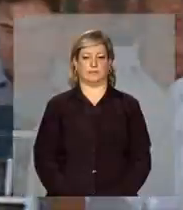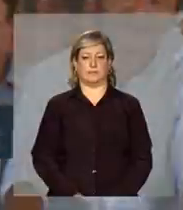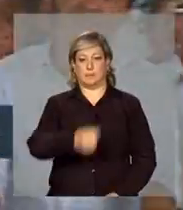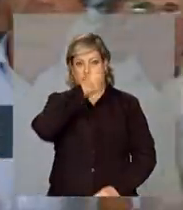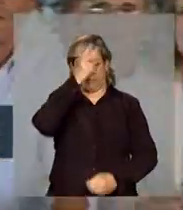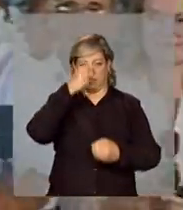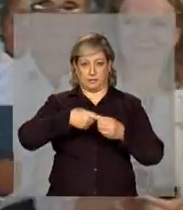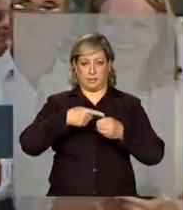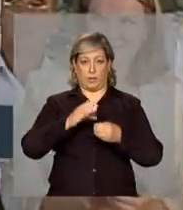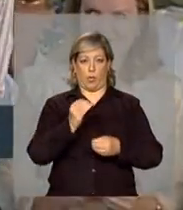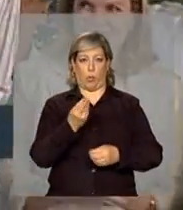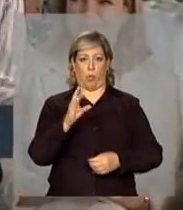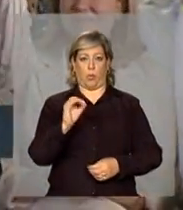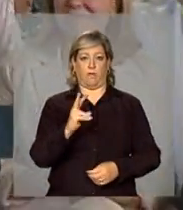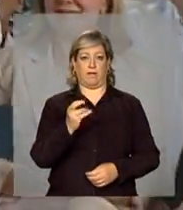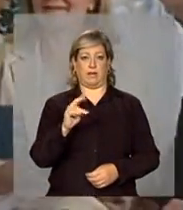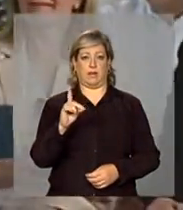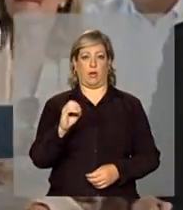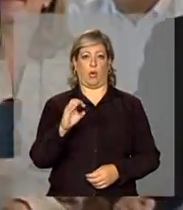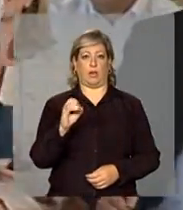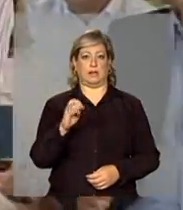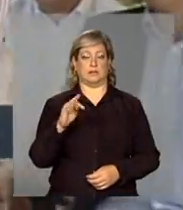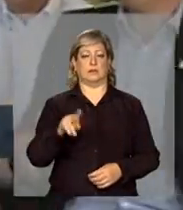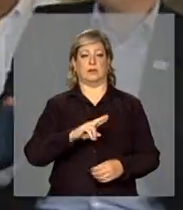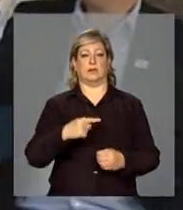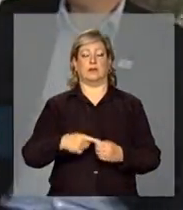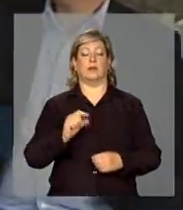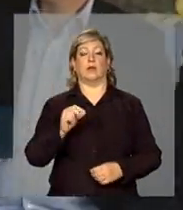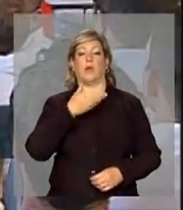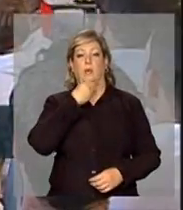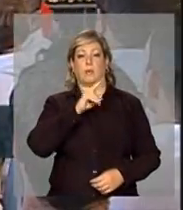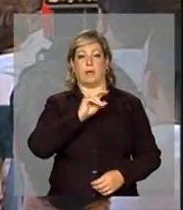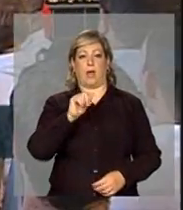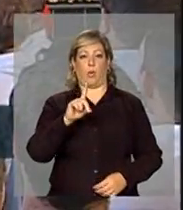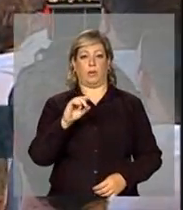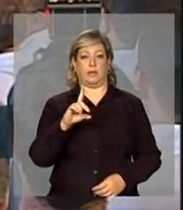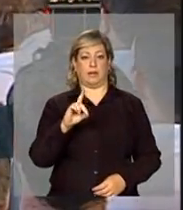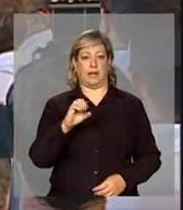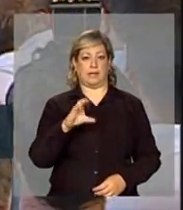Município de Ouro Verde do Oeste, Aldacir Domingos Pavan.